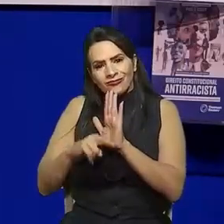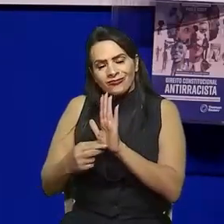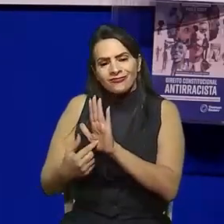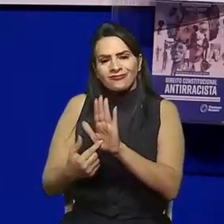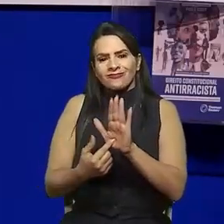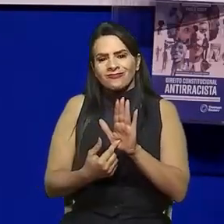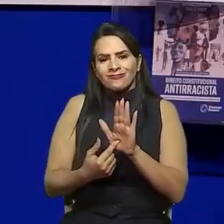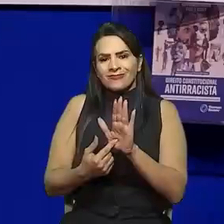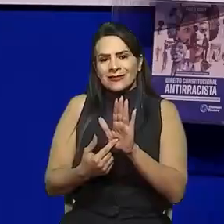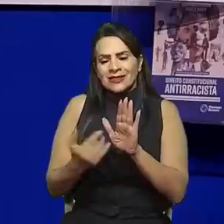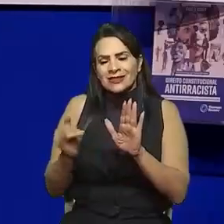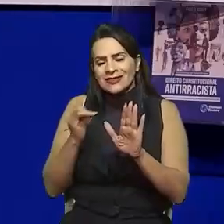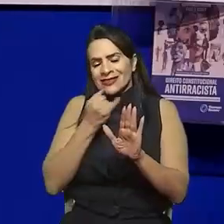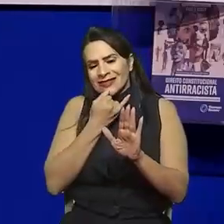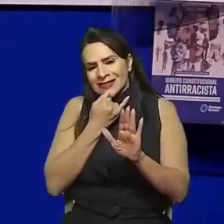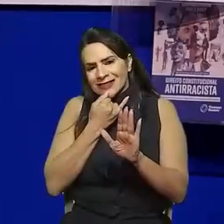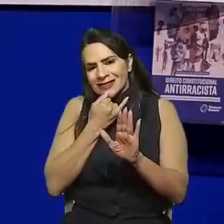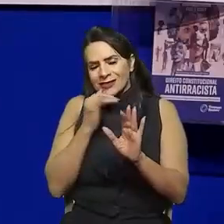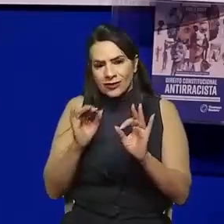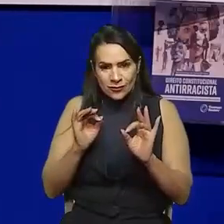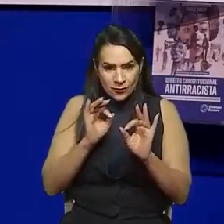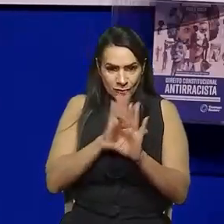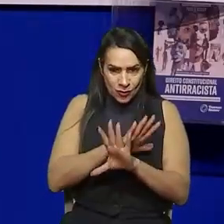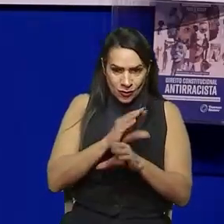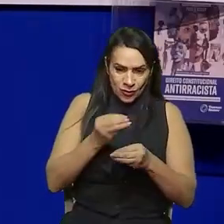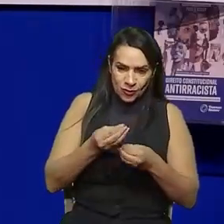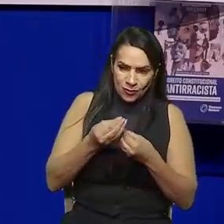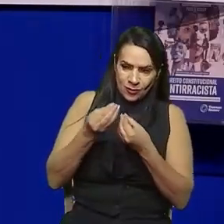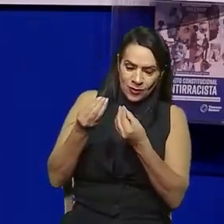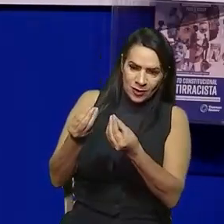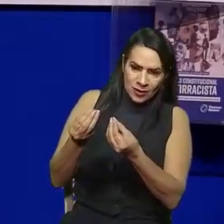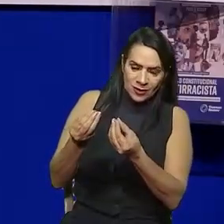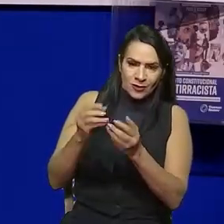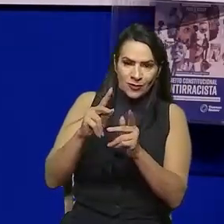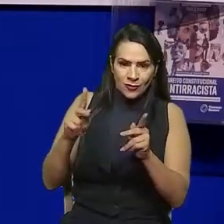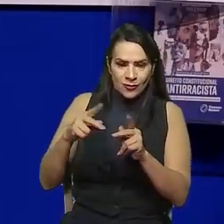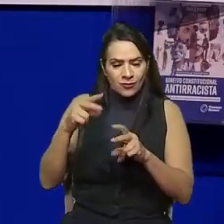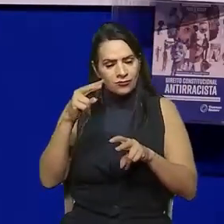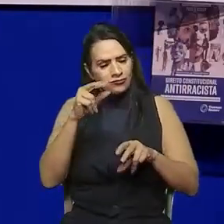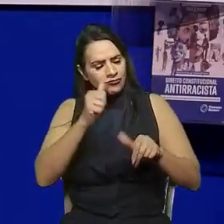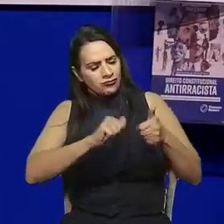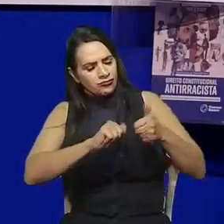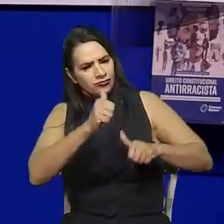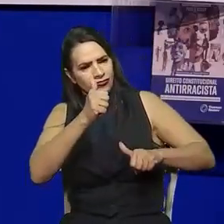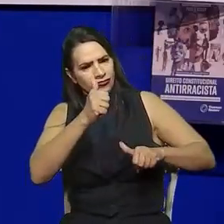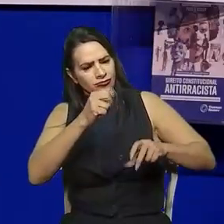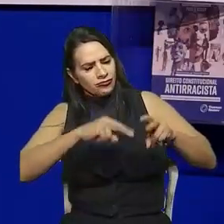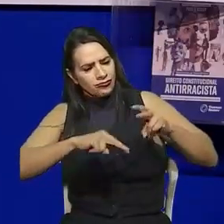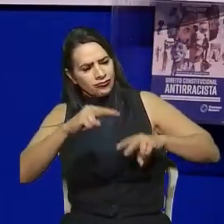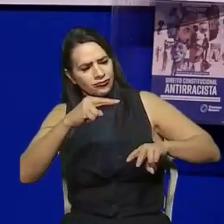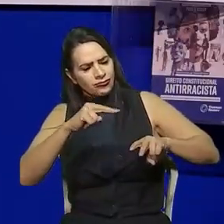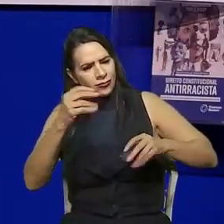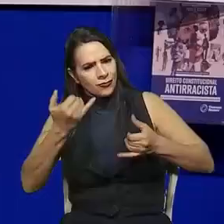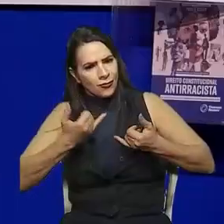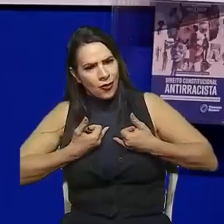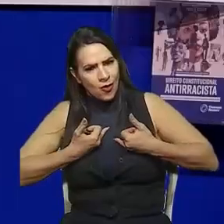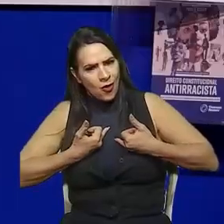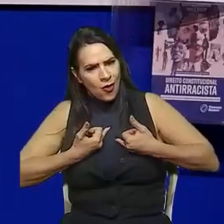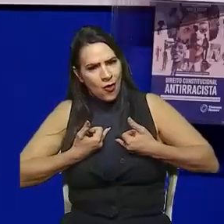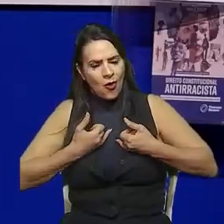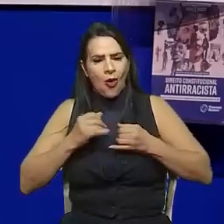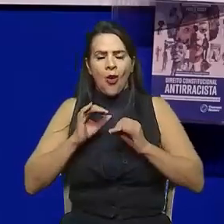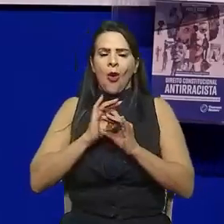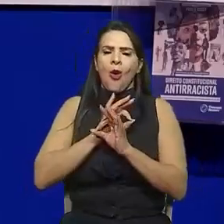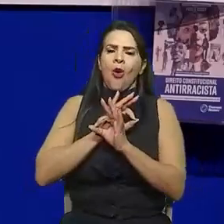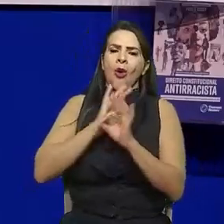para o professor analisar, ele me disse: é um conto ótimo, não tem mas